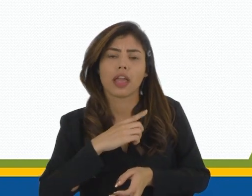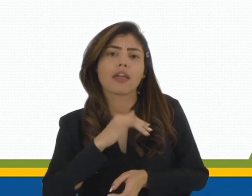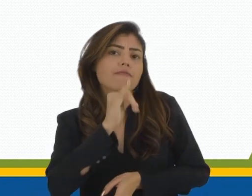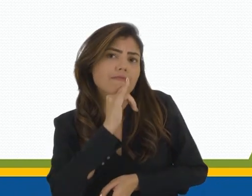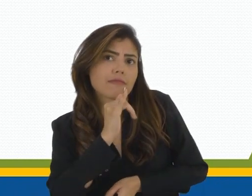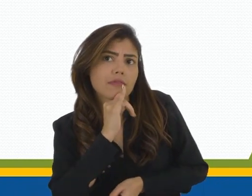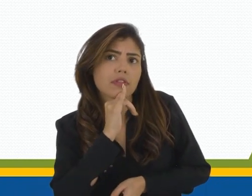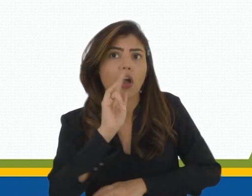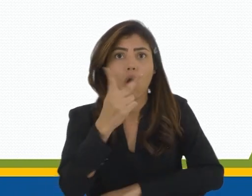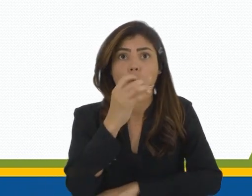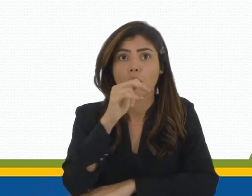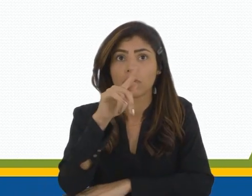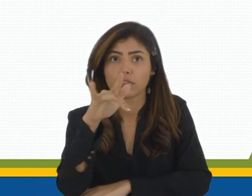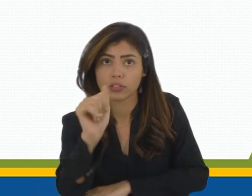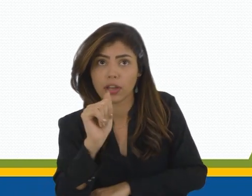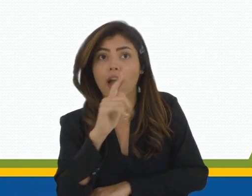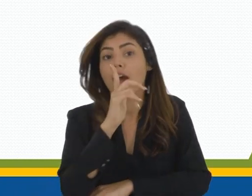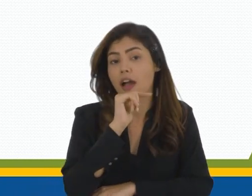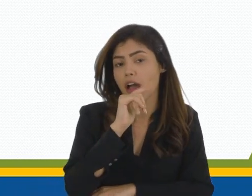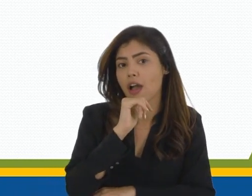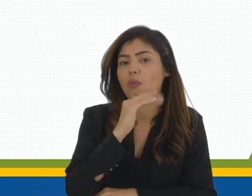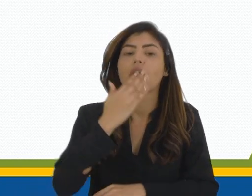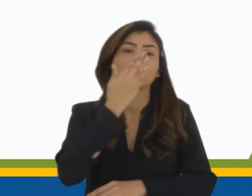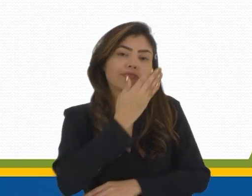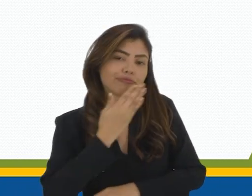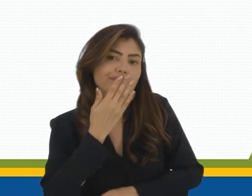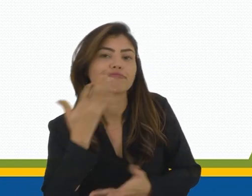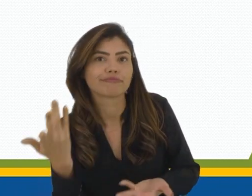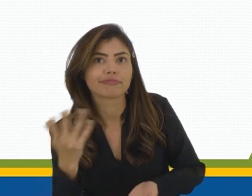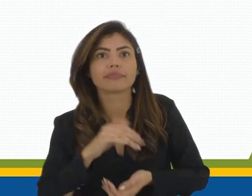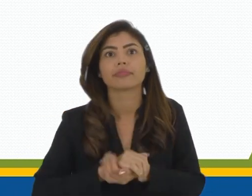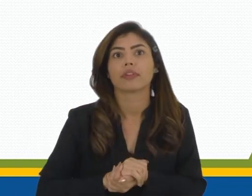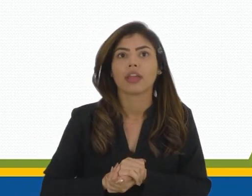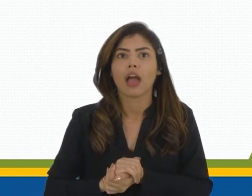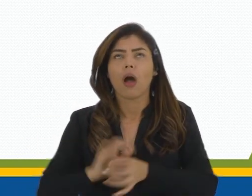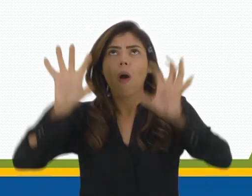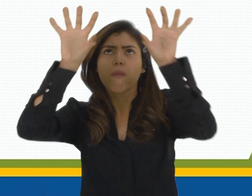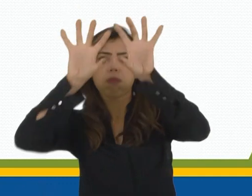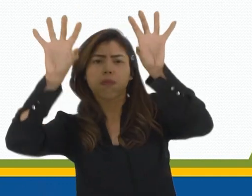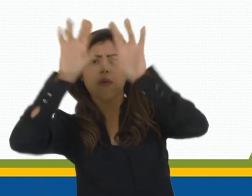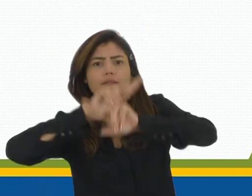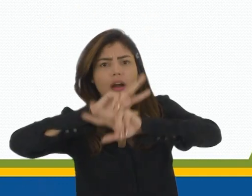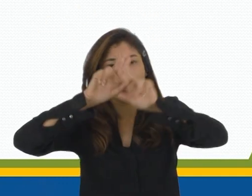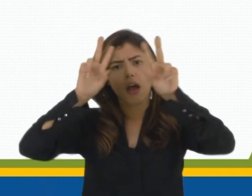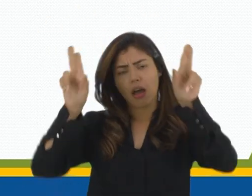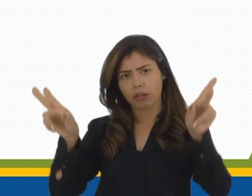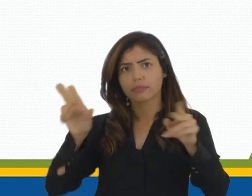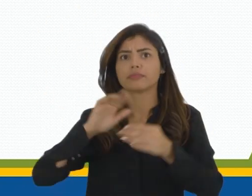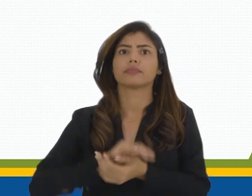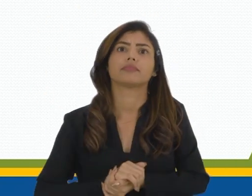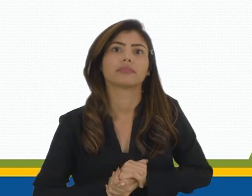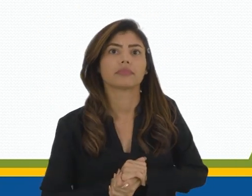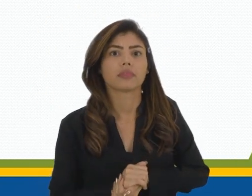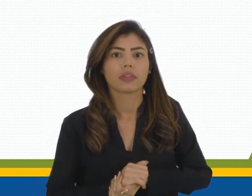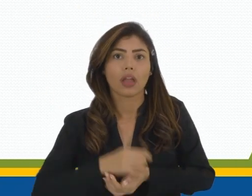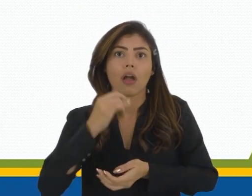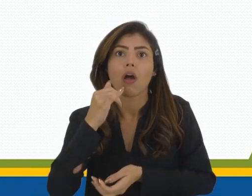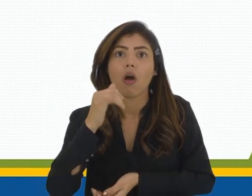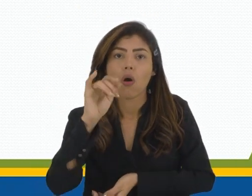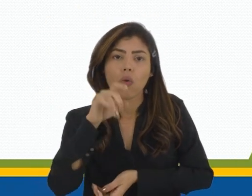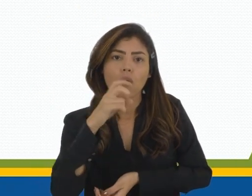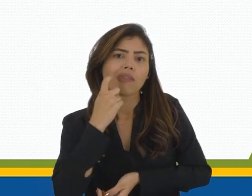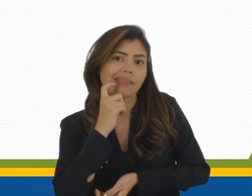a água com açúcar, a atmosfera, que é composta por vários gases, o ouro, que não é formado só por ouro, e o